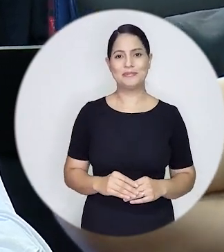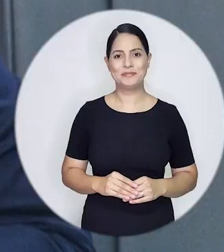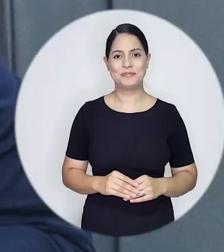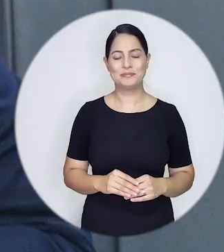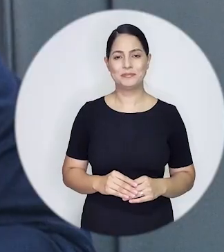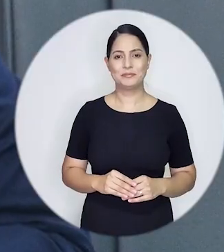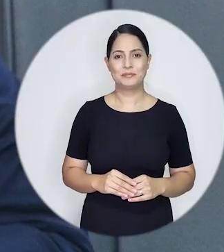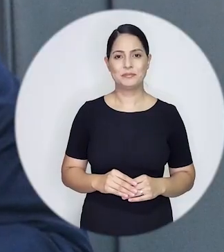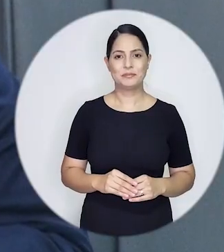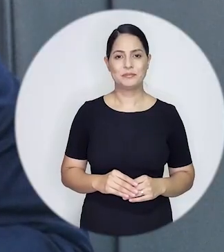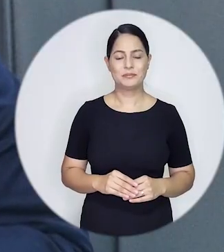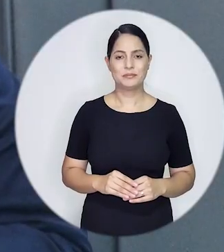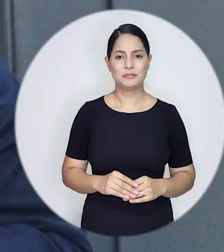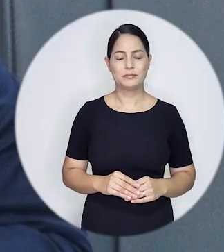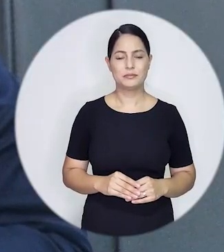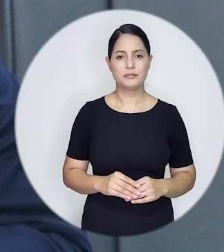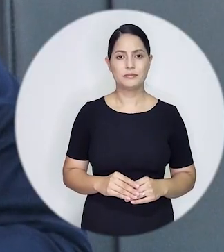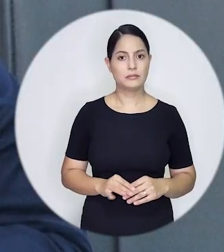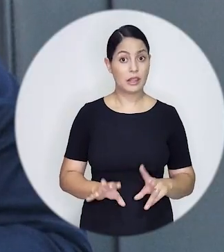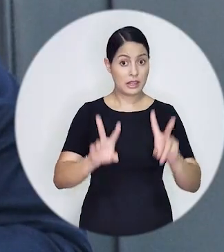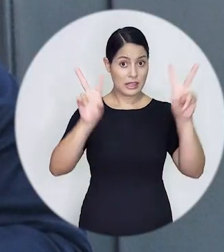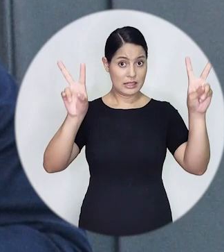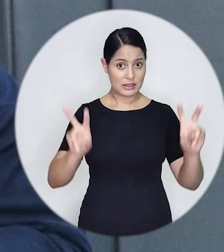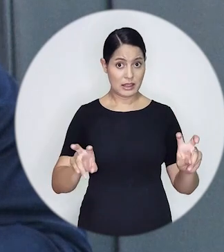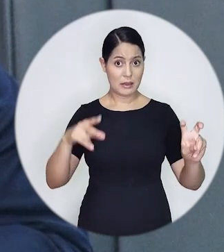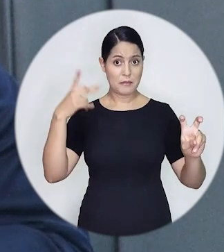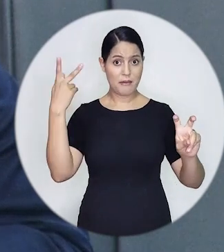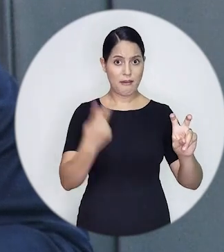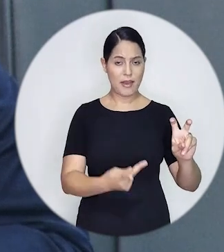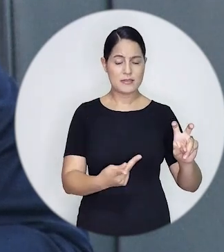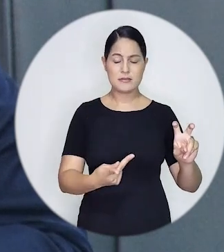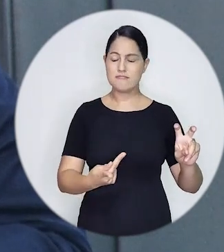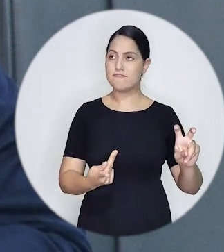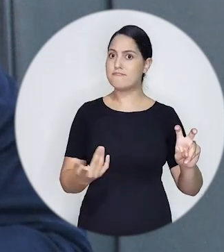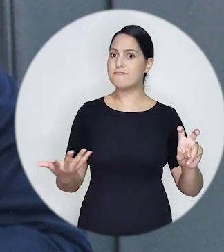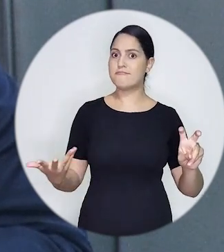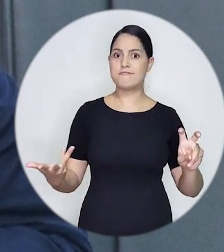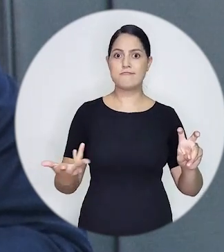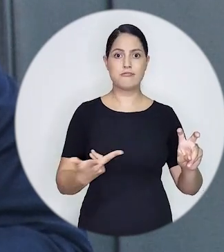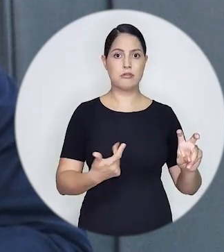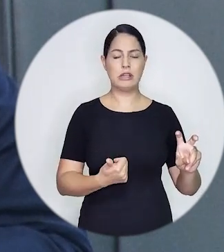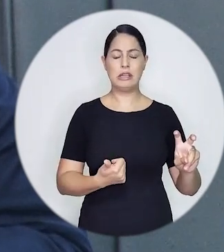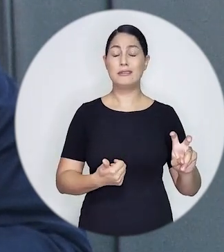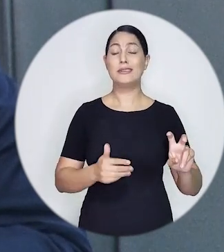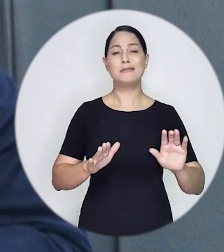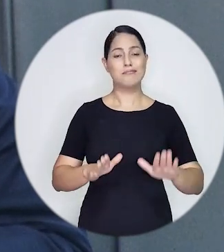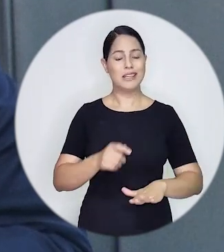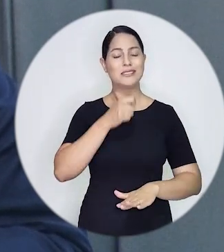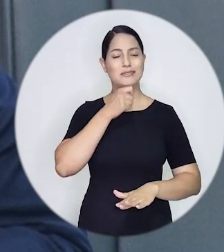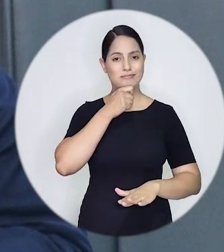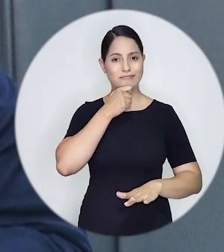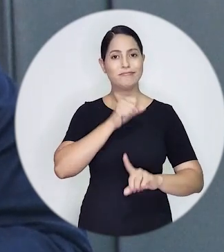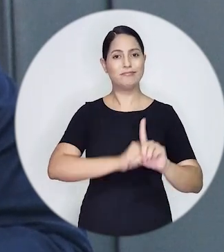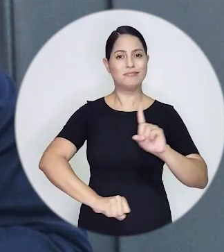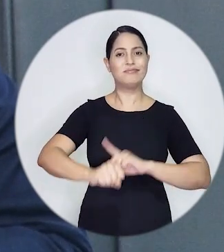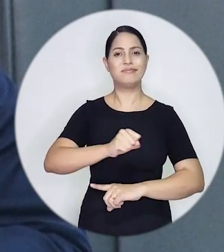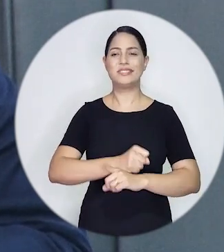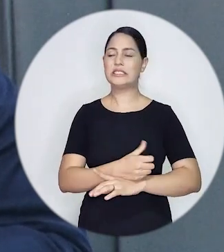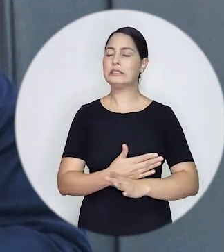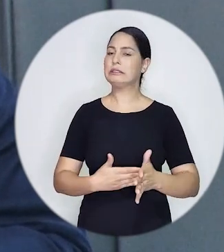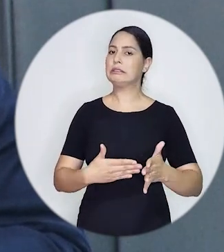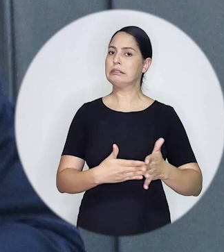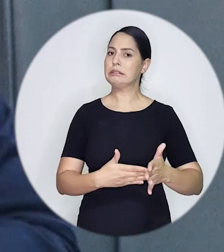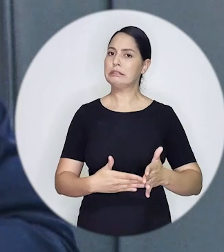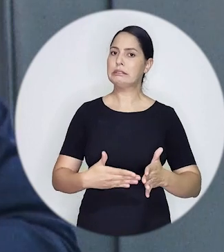a partir de hoje, com a participação do Rodrigo e de tantos outros expertos na área, a Ordem estará